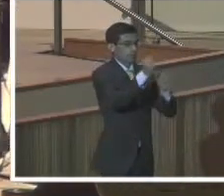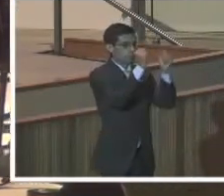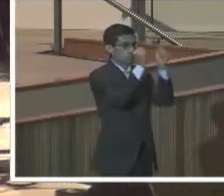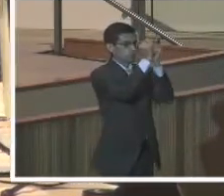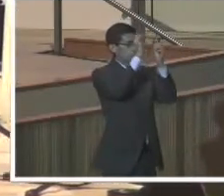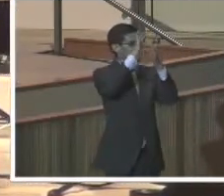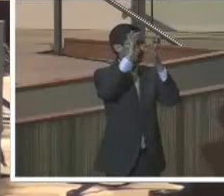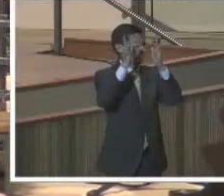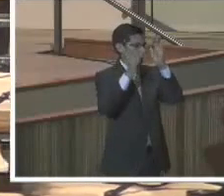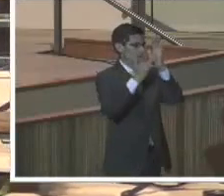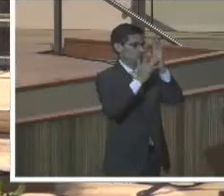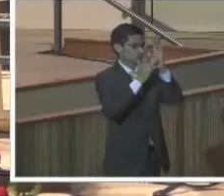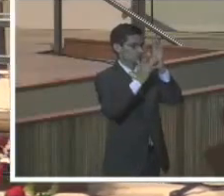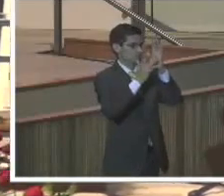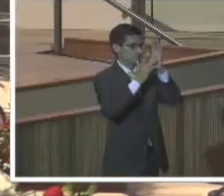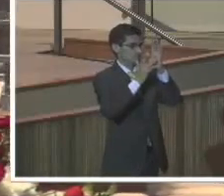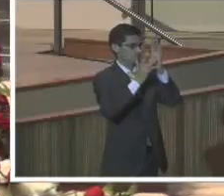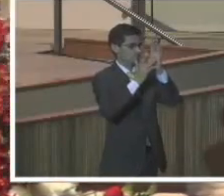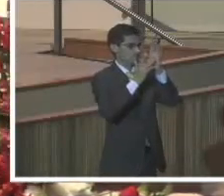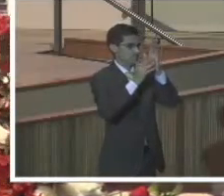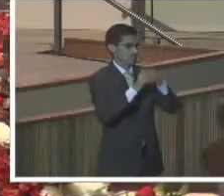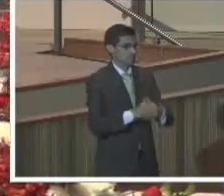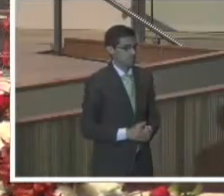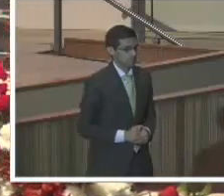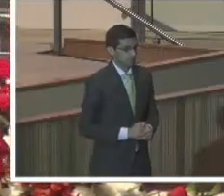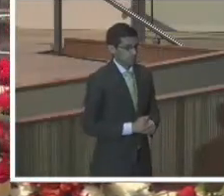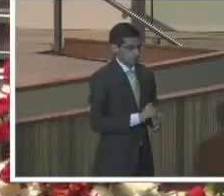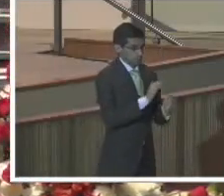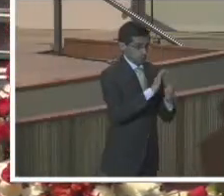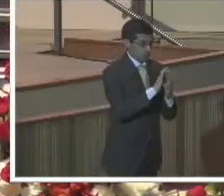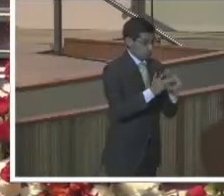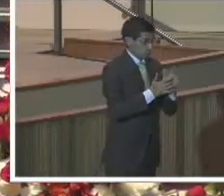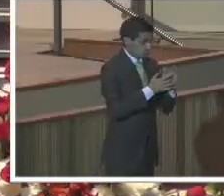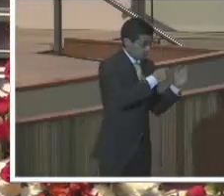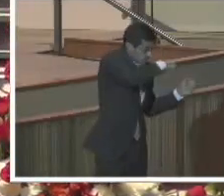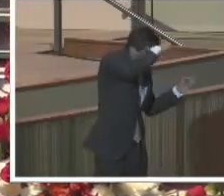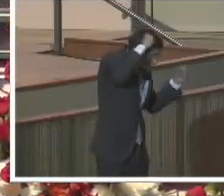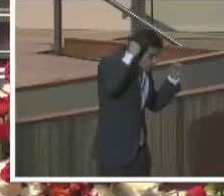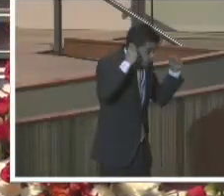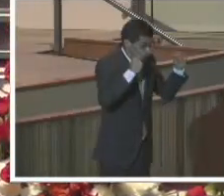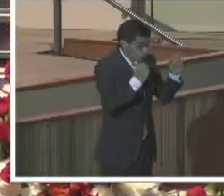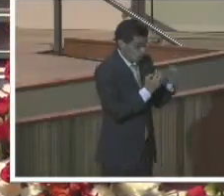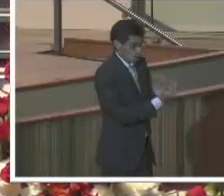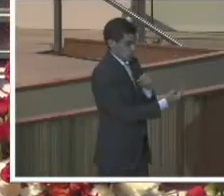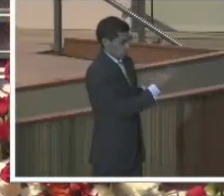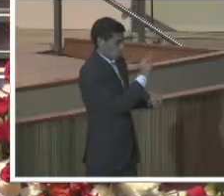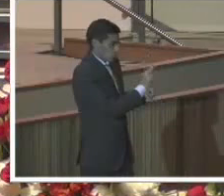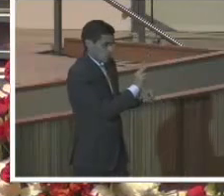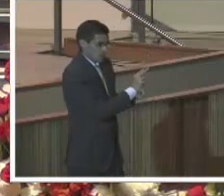carregar nos ombros teve um custo tremendo para o meu Salvador.